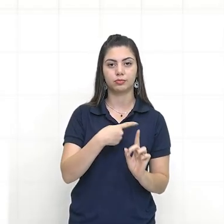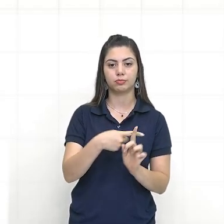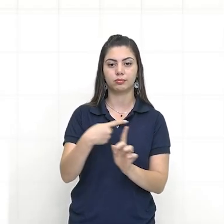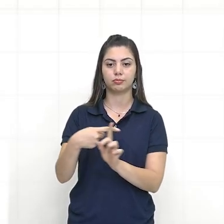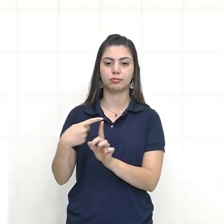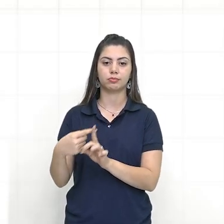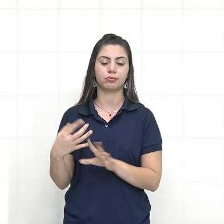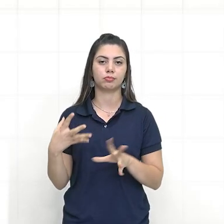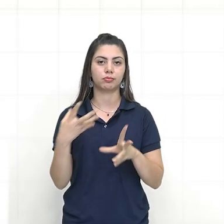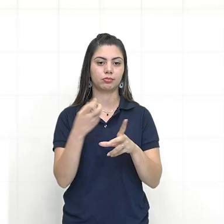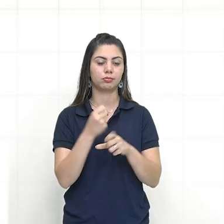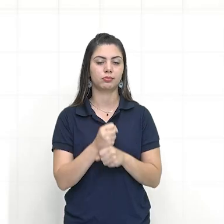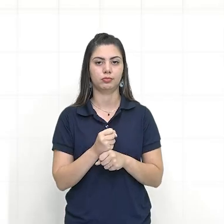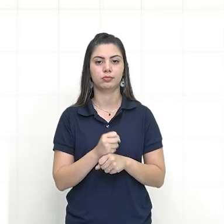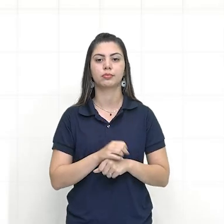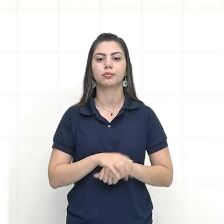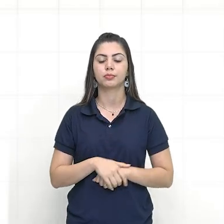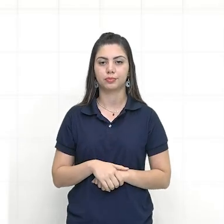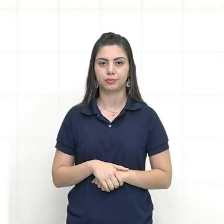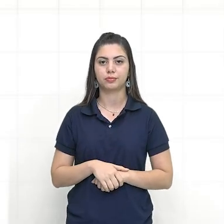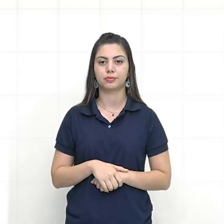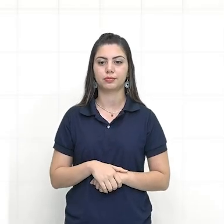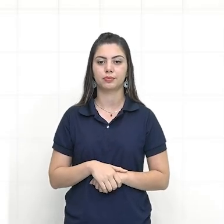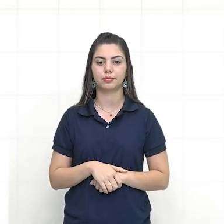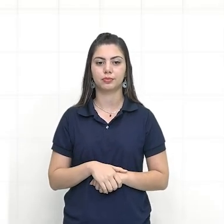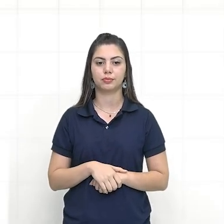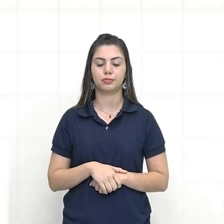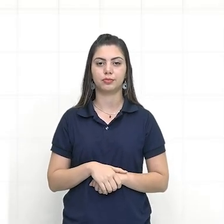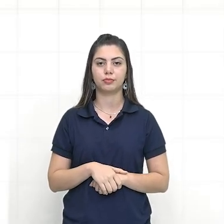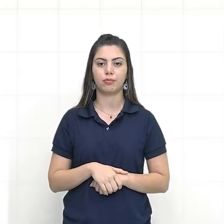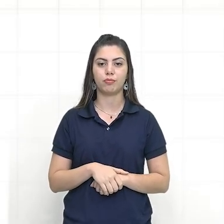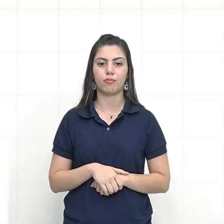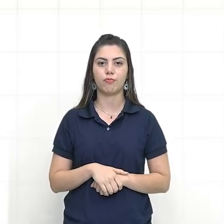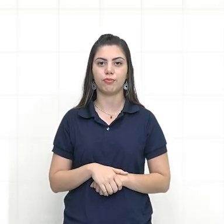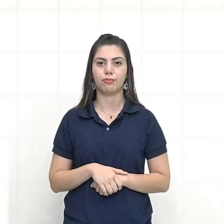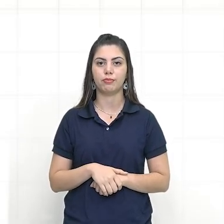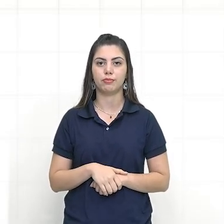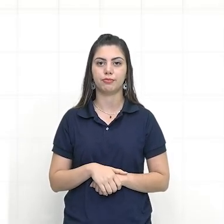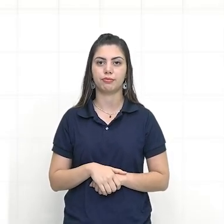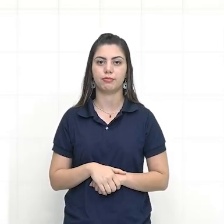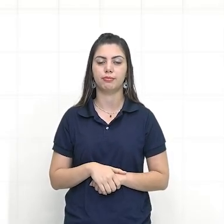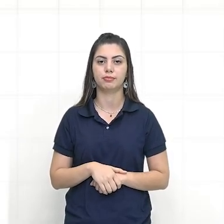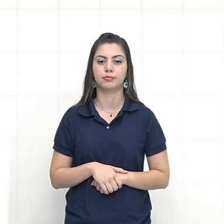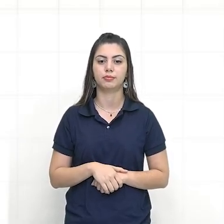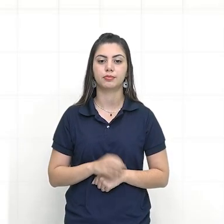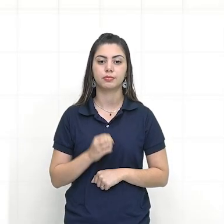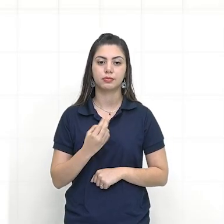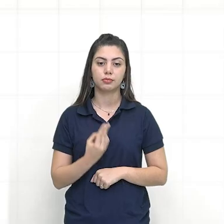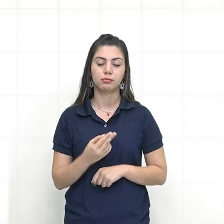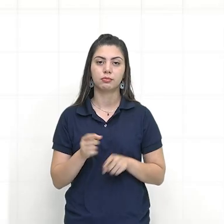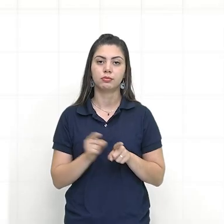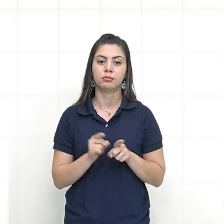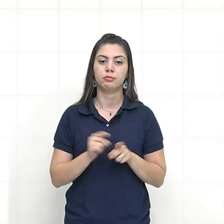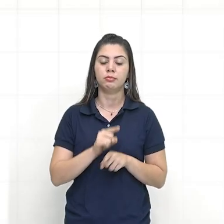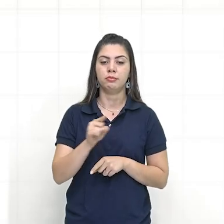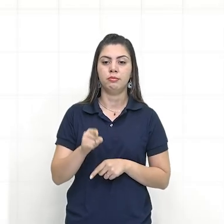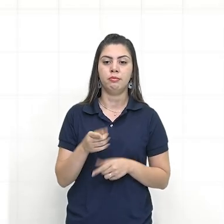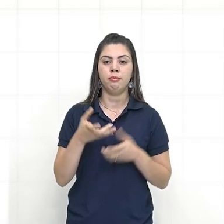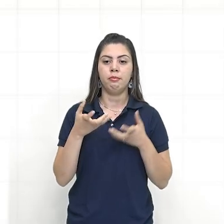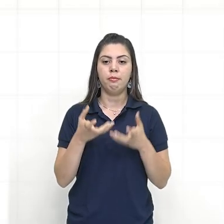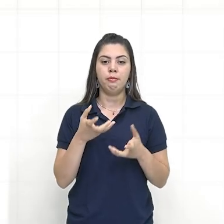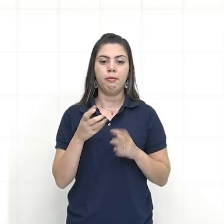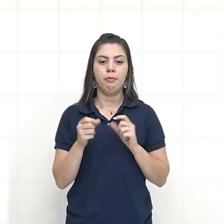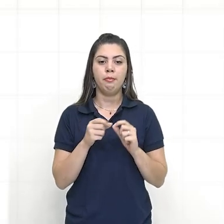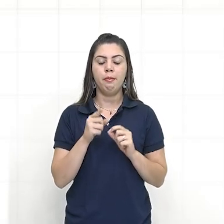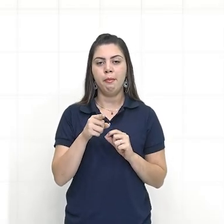quantitativos das turmas de modo geral, ou somando aqui, né, aqui no caso a preferência de proteínas, né,